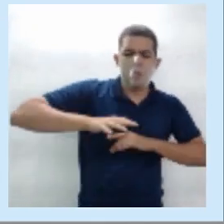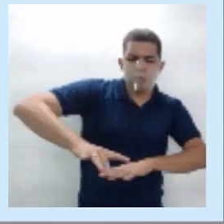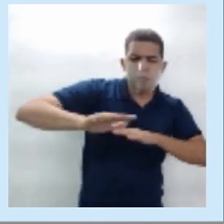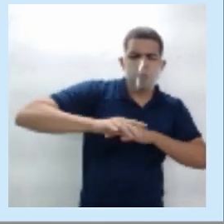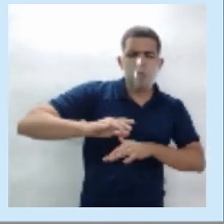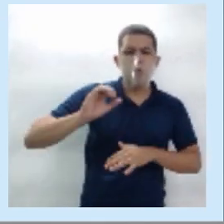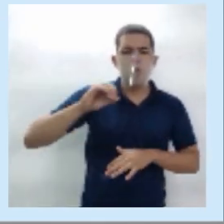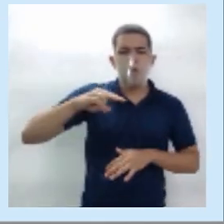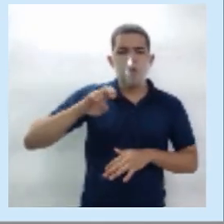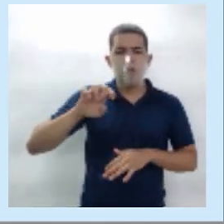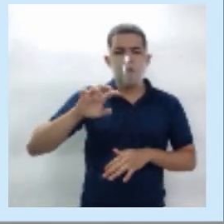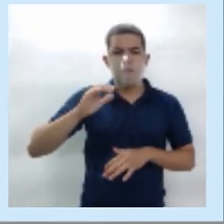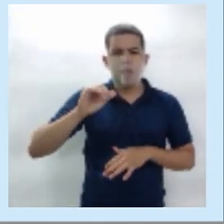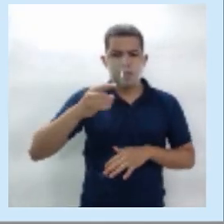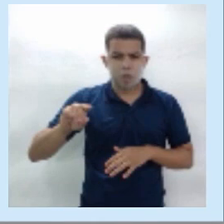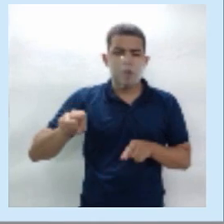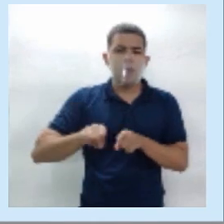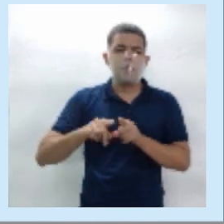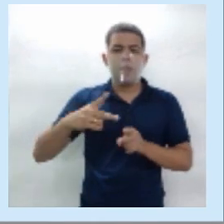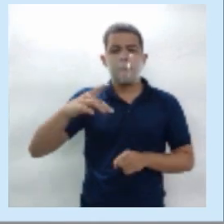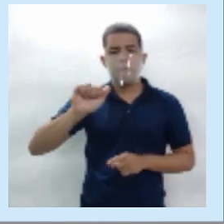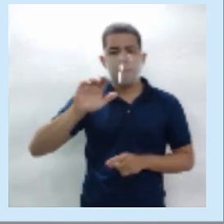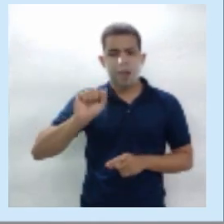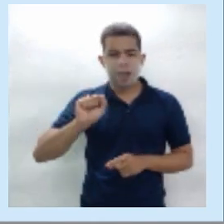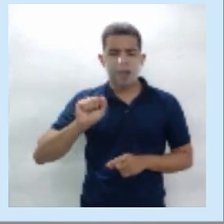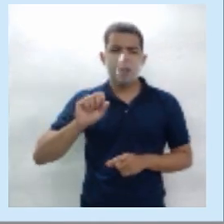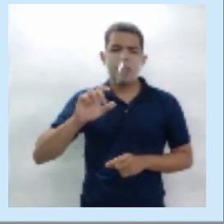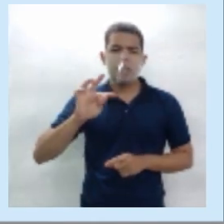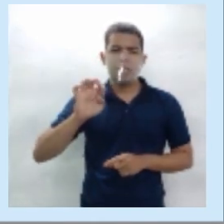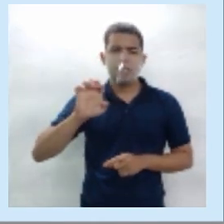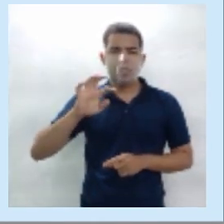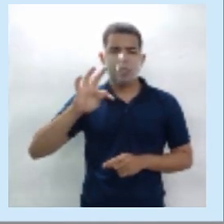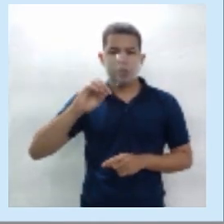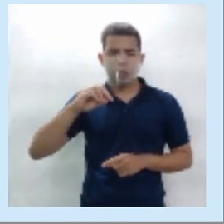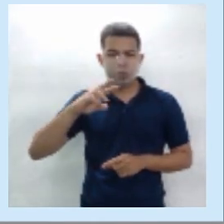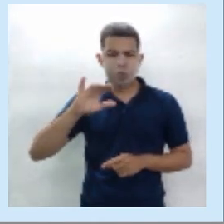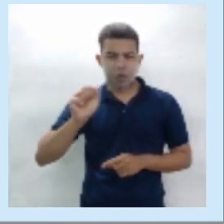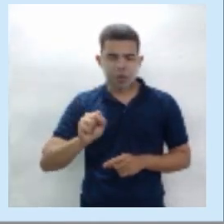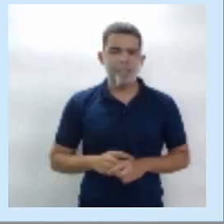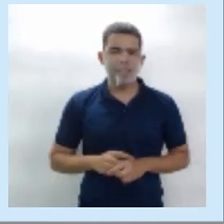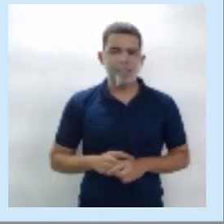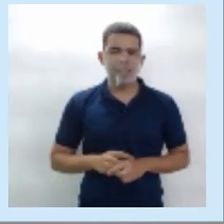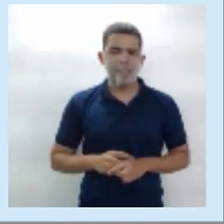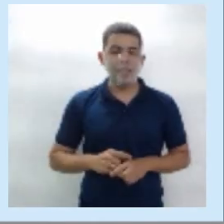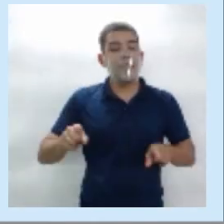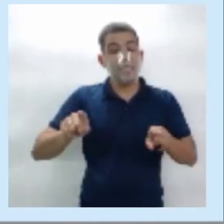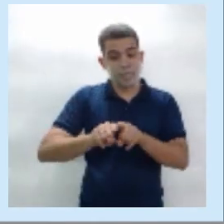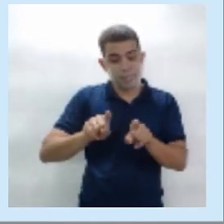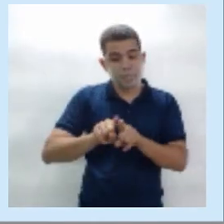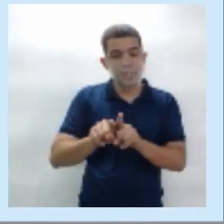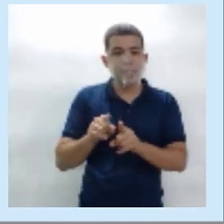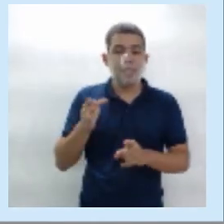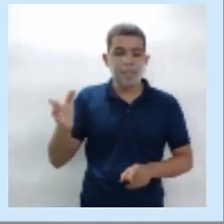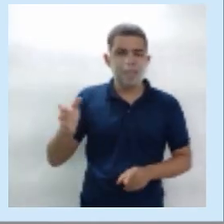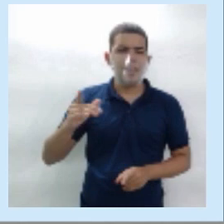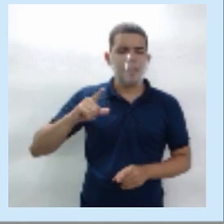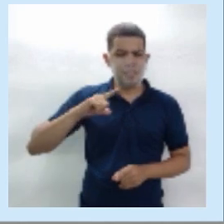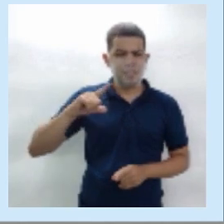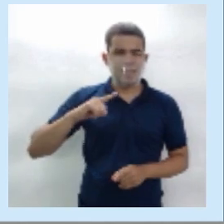ao calor, às correntes de convecções e às placas tectônicas. E, lógico,